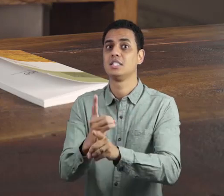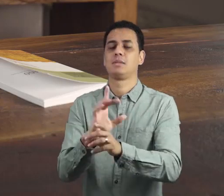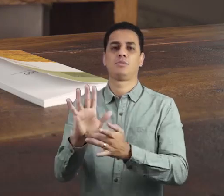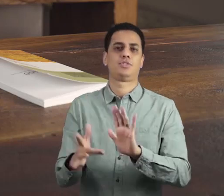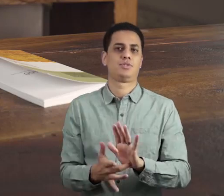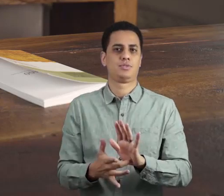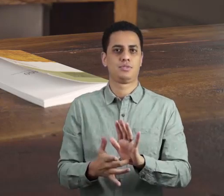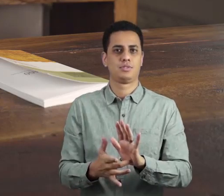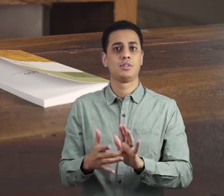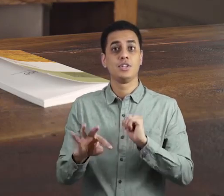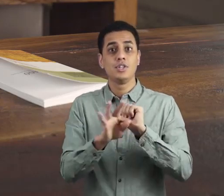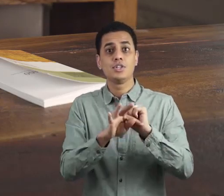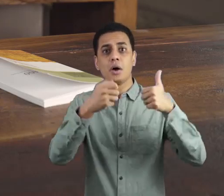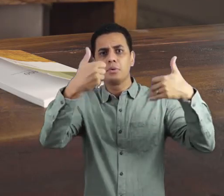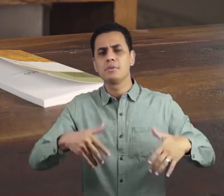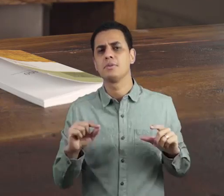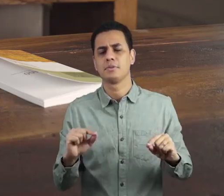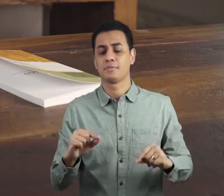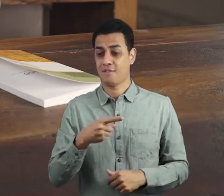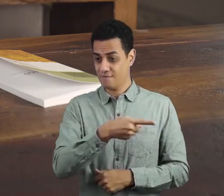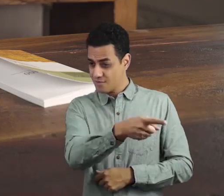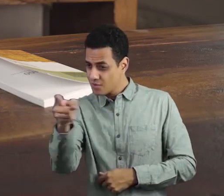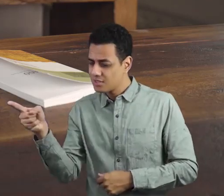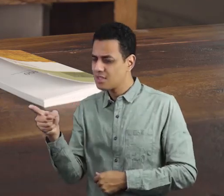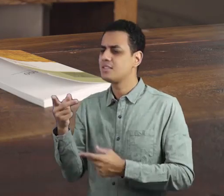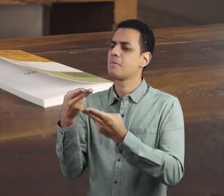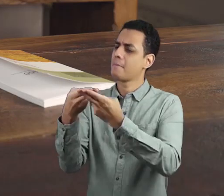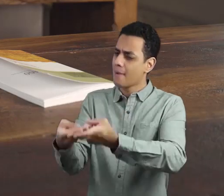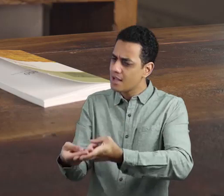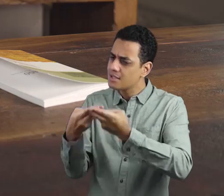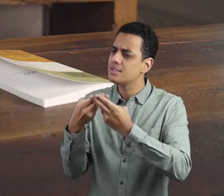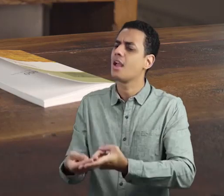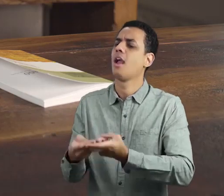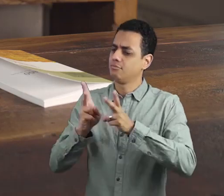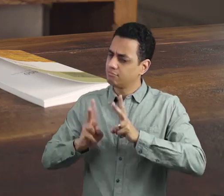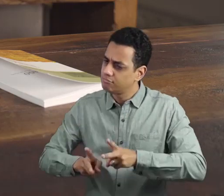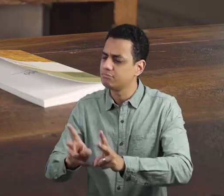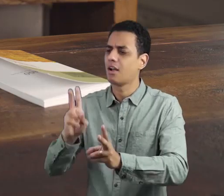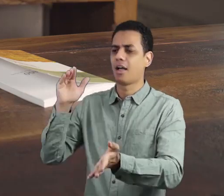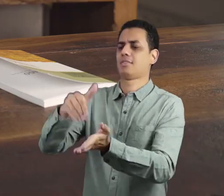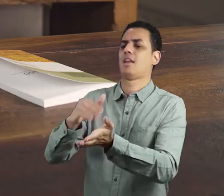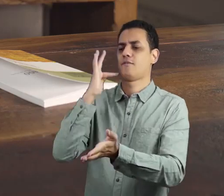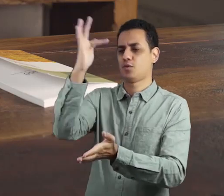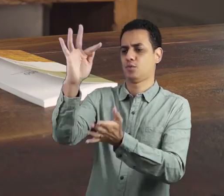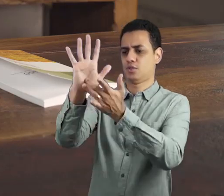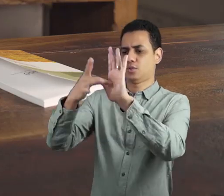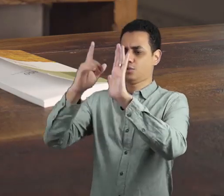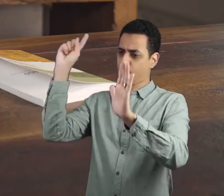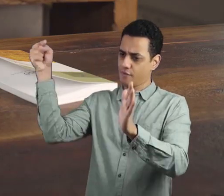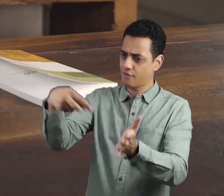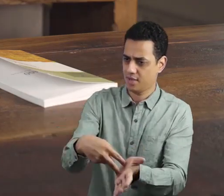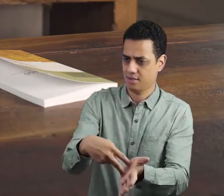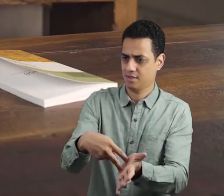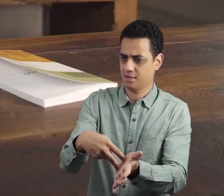ele estava falando do cenário de pessoas e ricos que não temiam a Deus. Agora é importante dizer que existem ricos no meio da